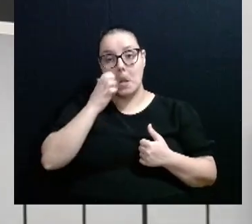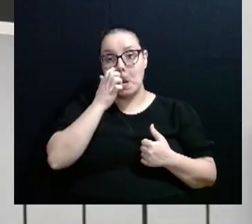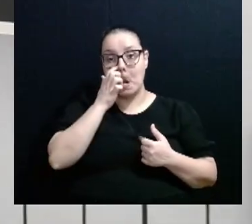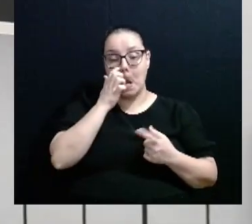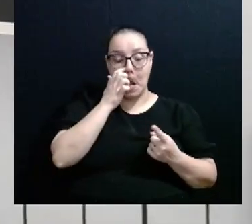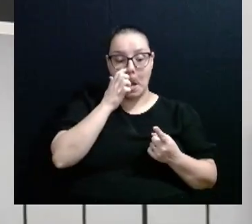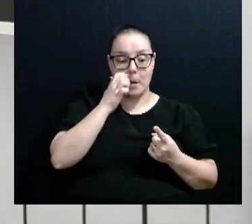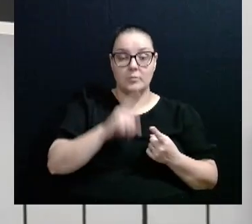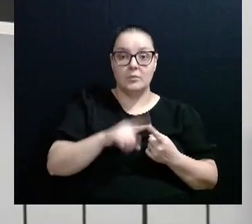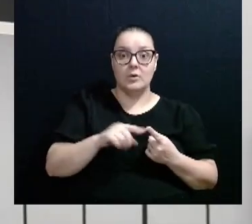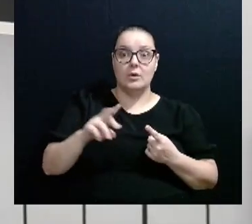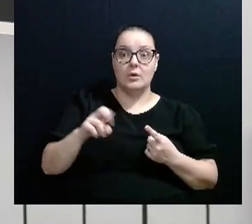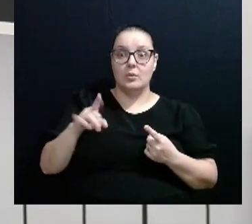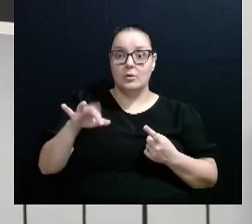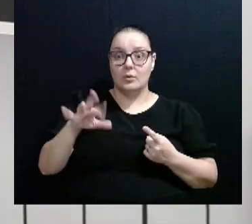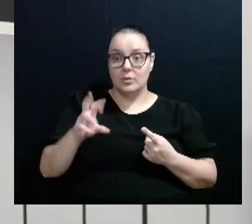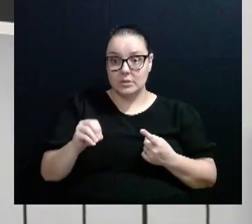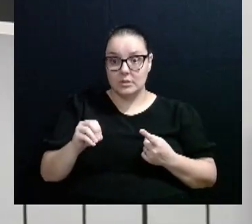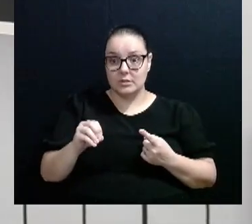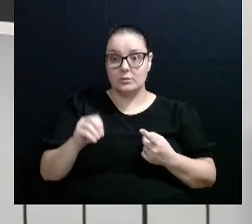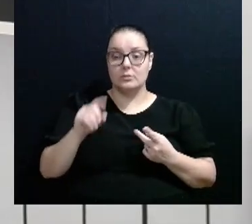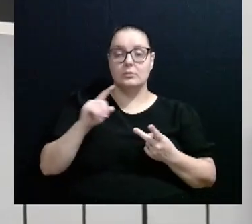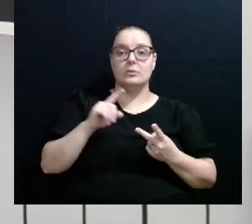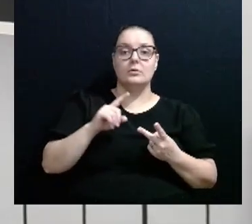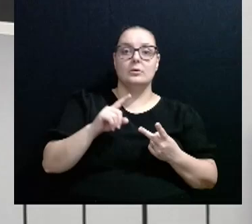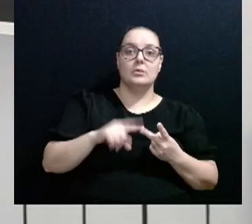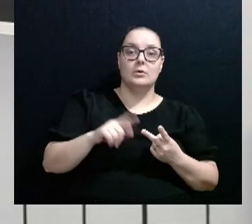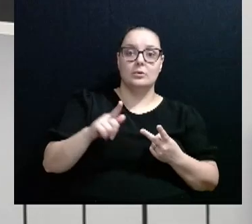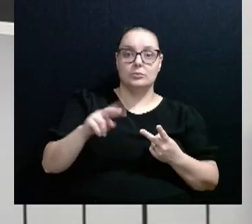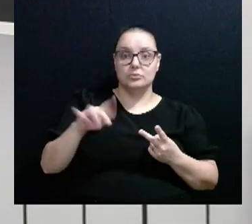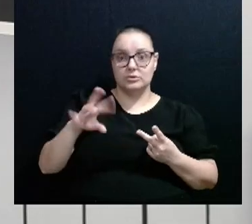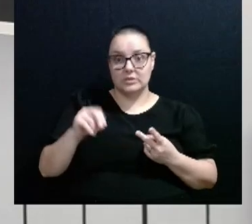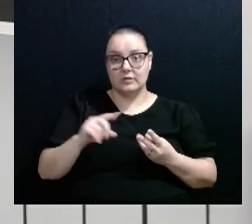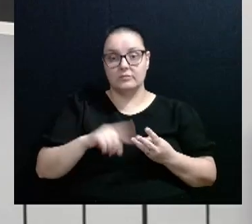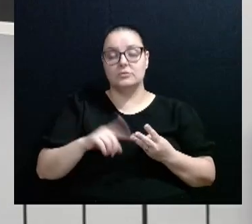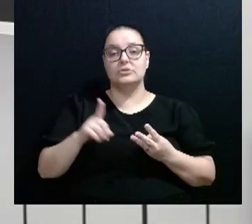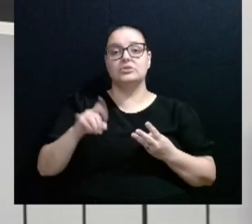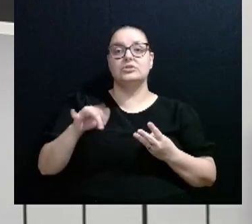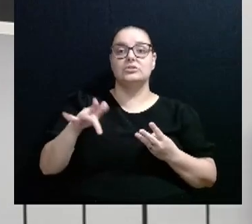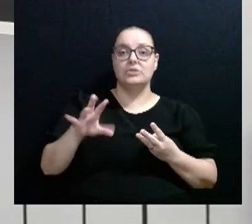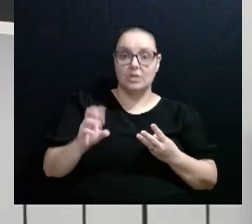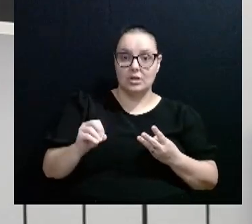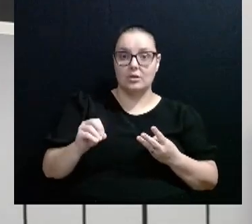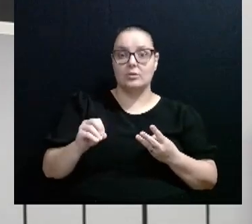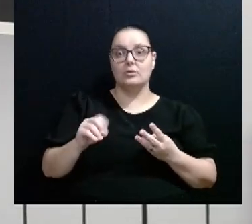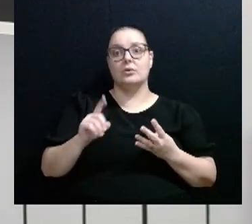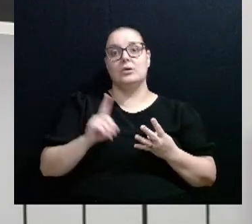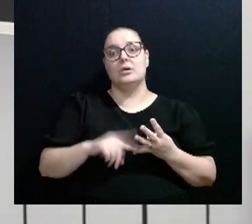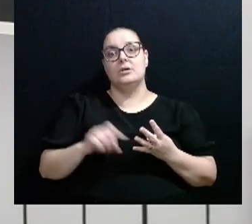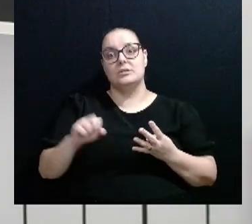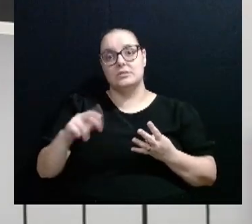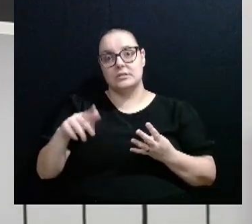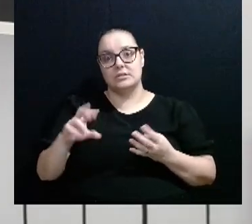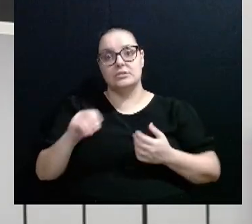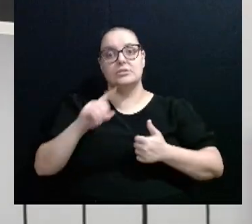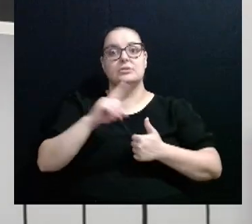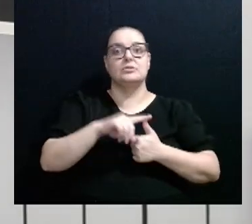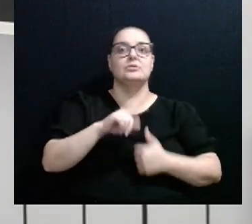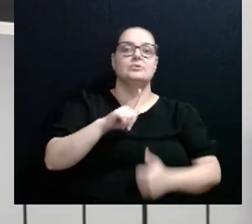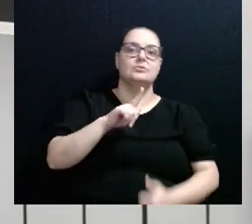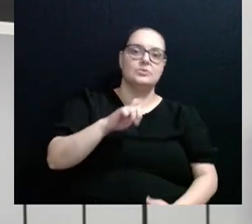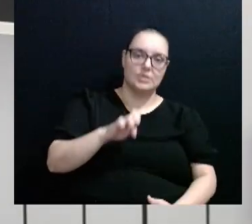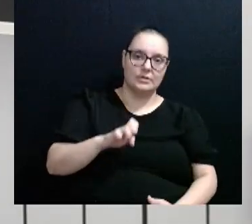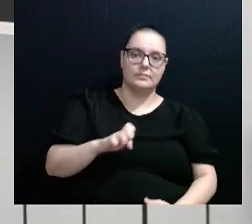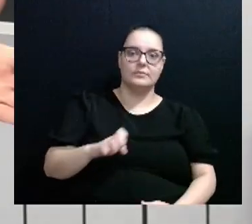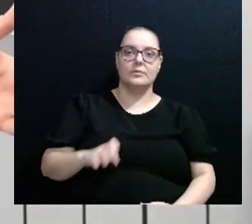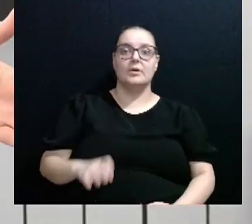Rodrigo Souza, Gustavo Teles, Diego Tavares, Elvis e Serginho e o Gé no comando do ataque. Jogo